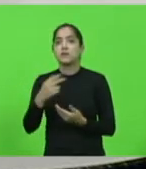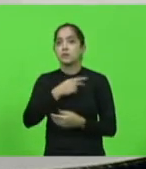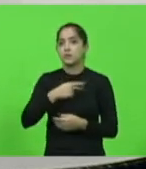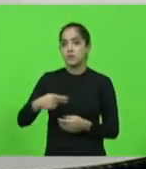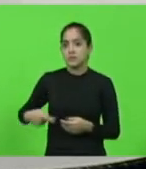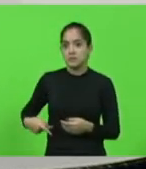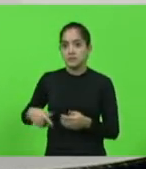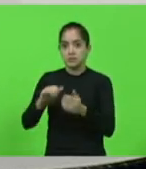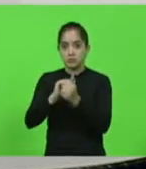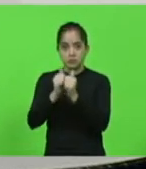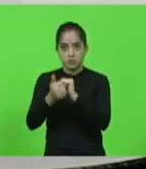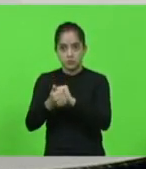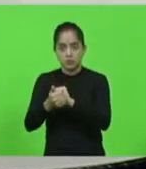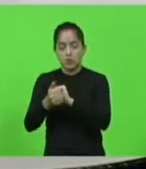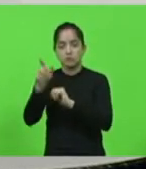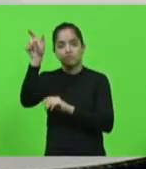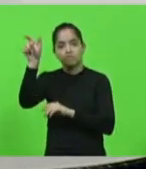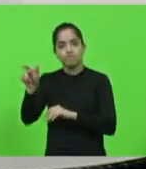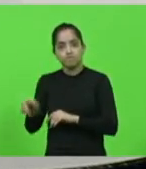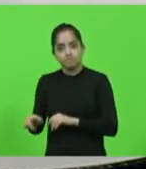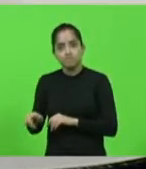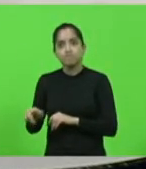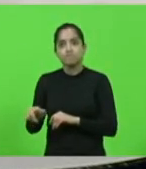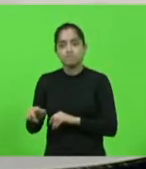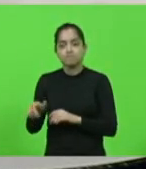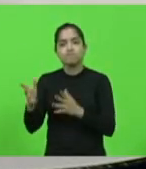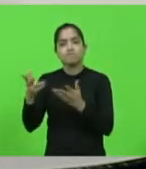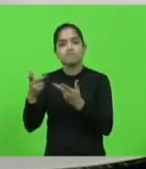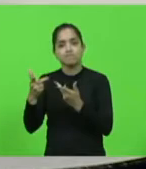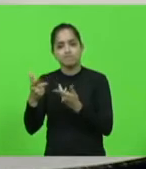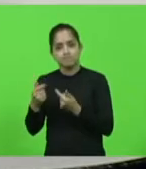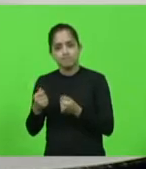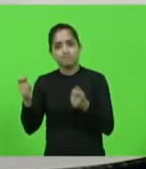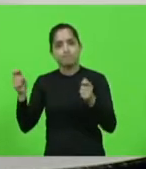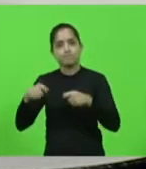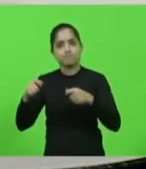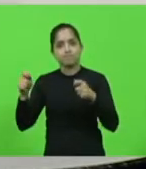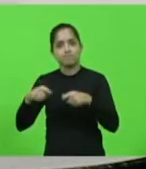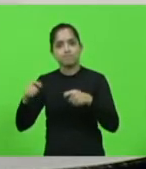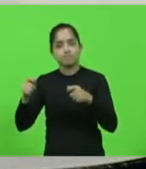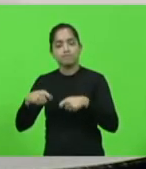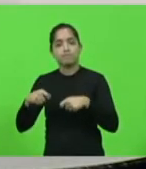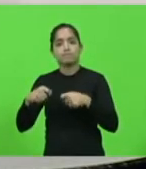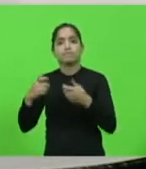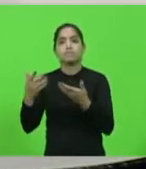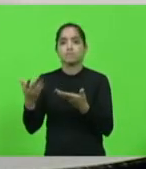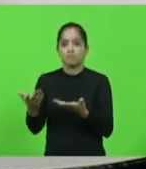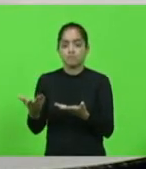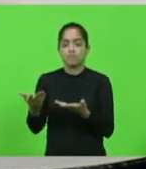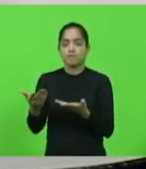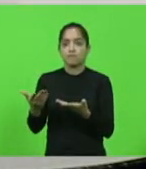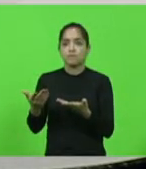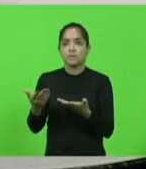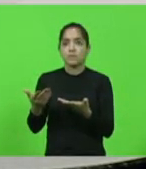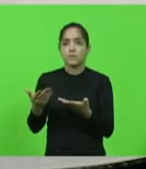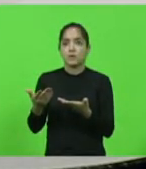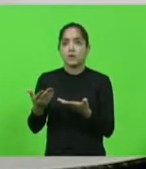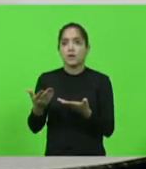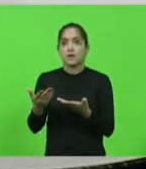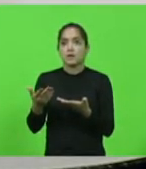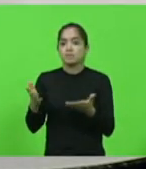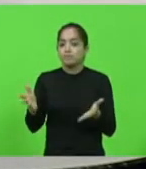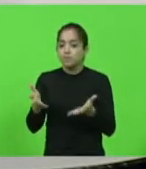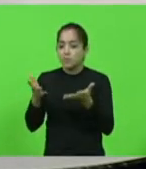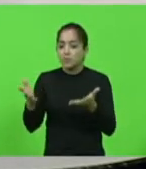cara extraordinário, de visão e competência singulares, e que está no seu ambiente